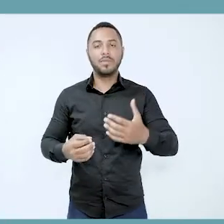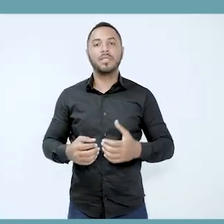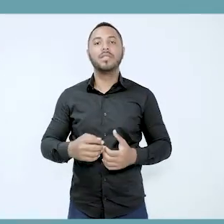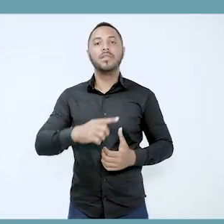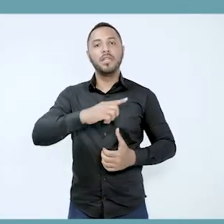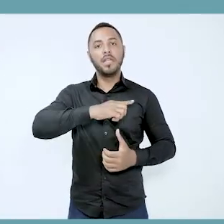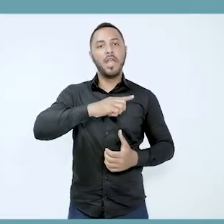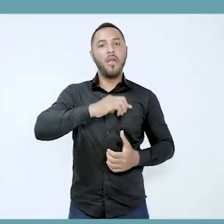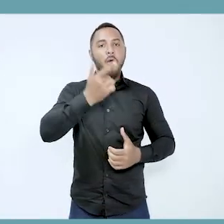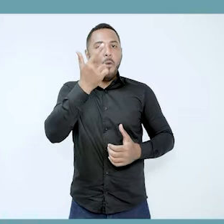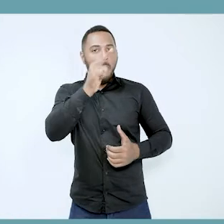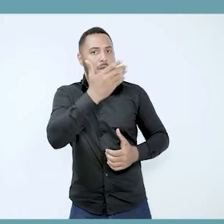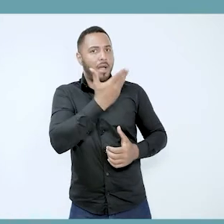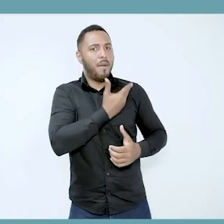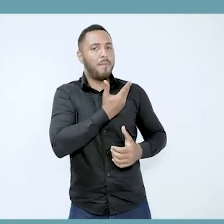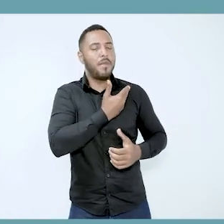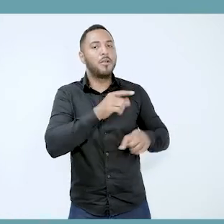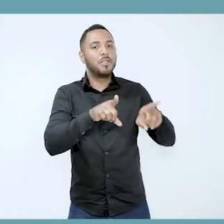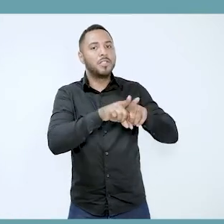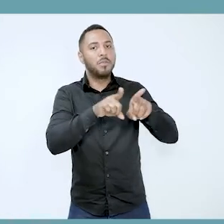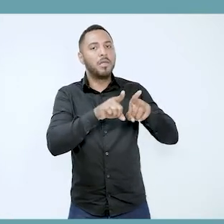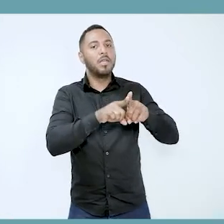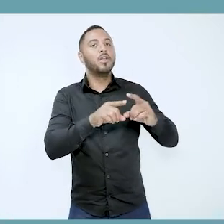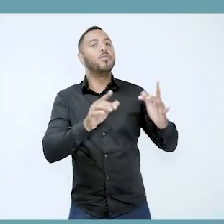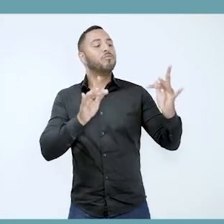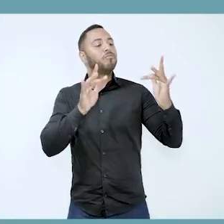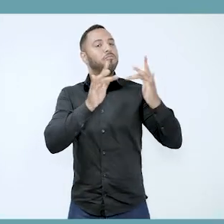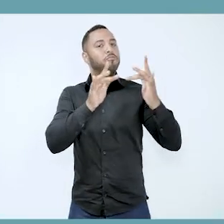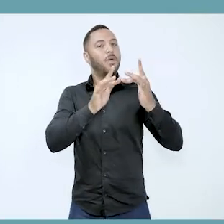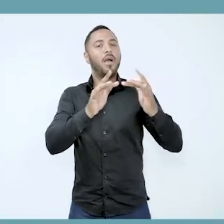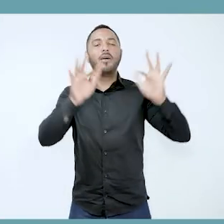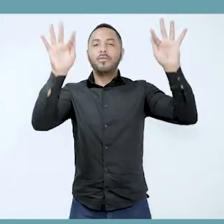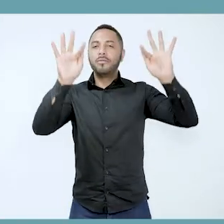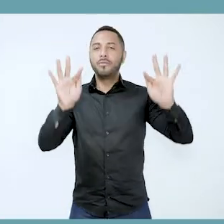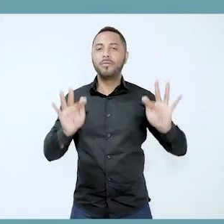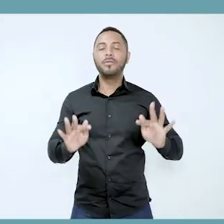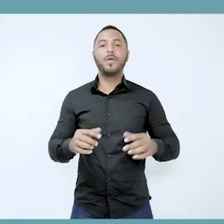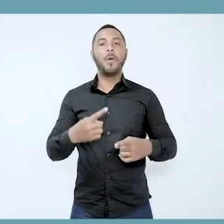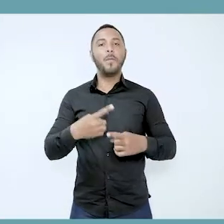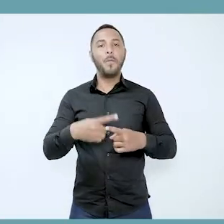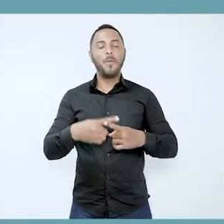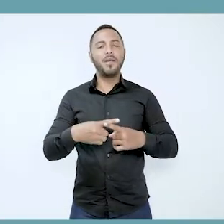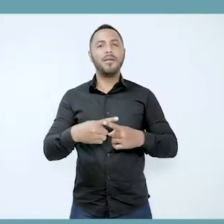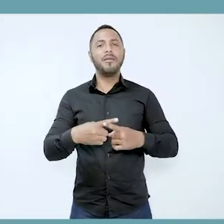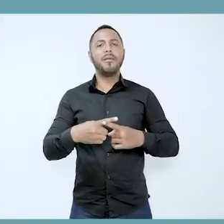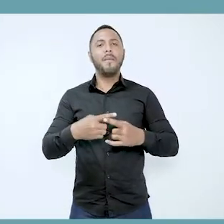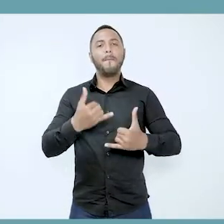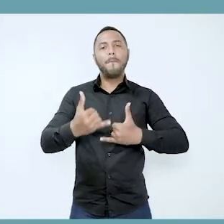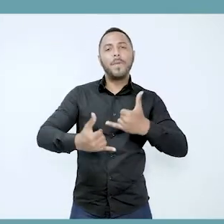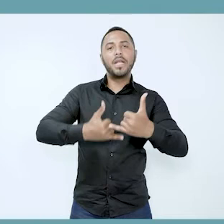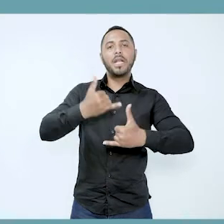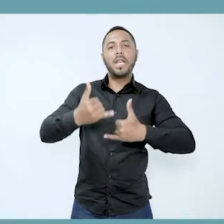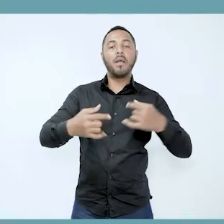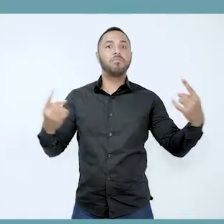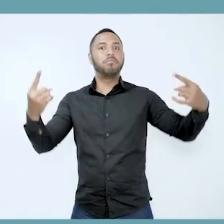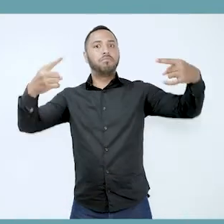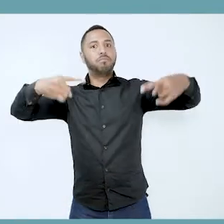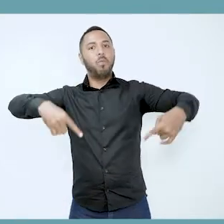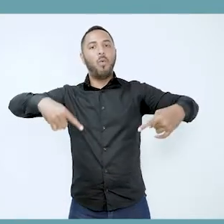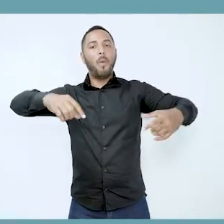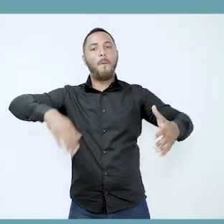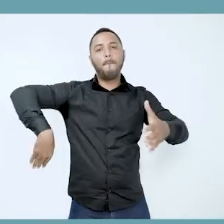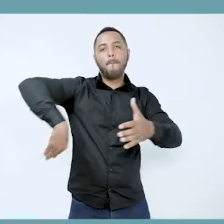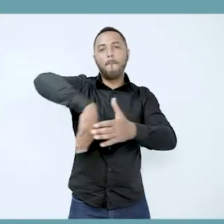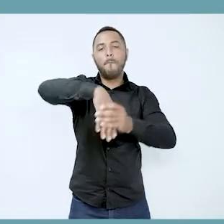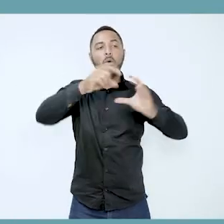Meu ponta esquerda, Tarzan, que tantas alegrias me deu, com suas arrancadas para o campo adversário e com